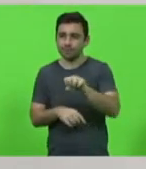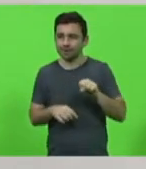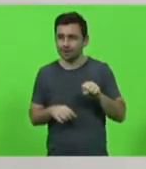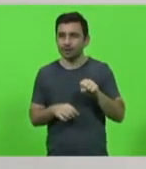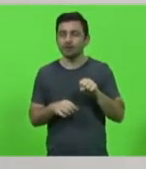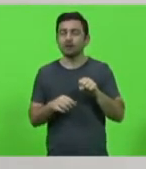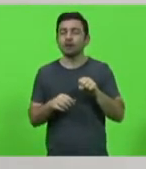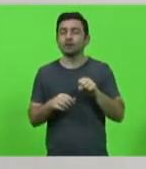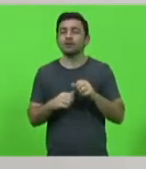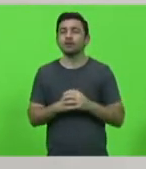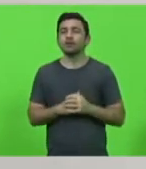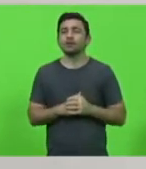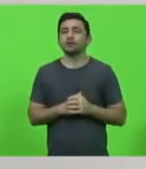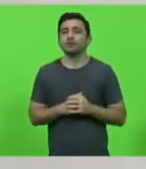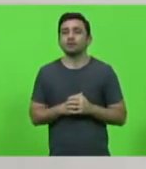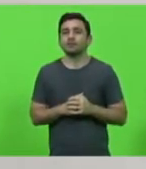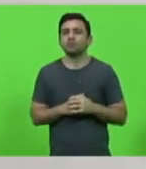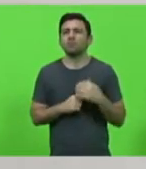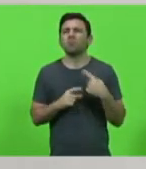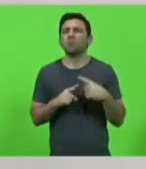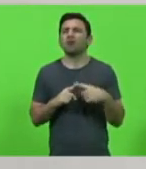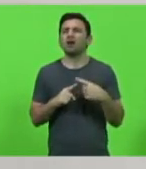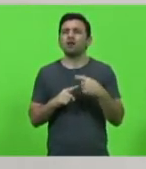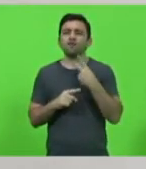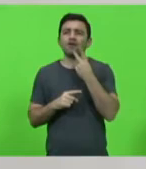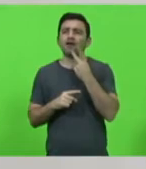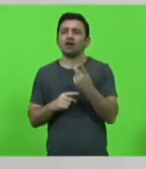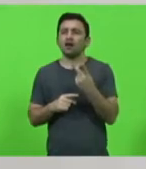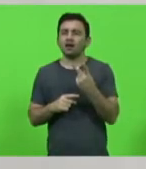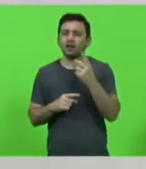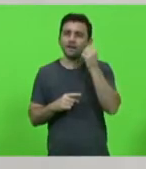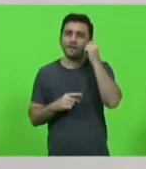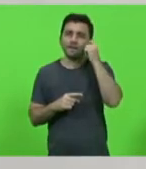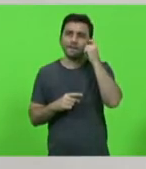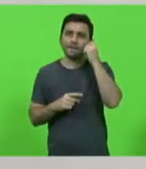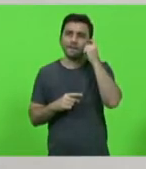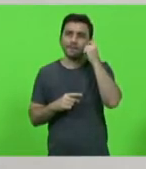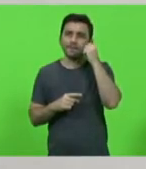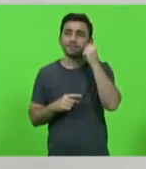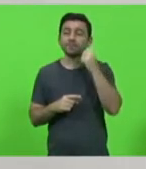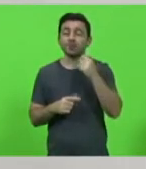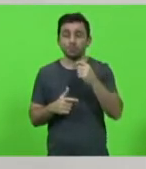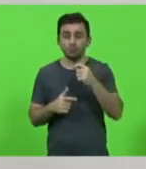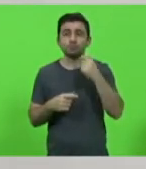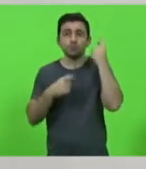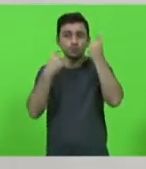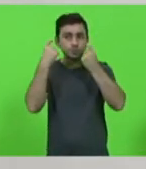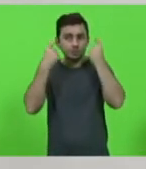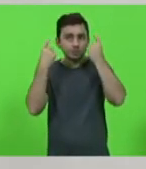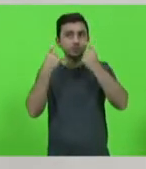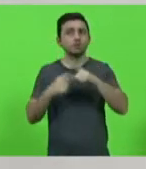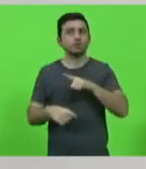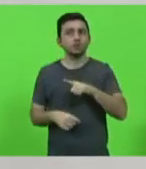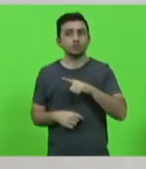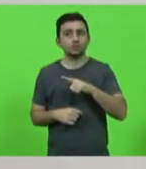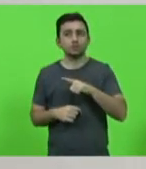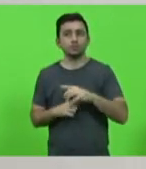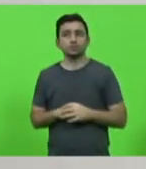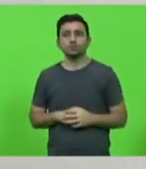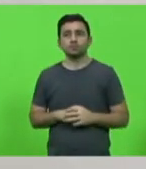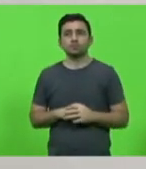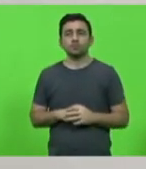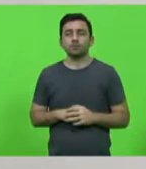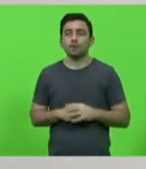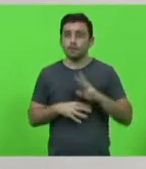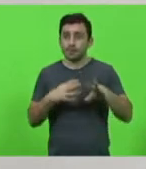naquele posto. E por que digo que isso é uma situação preocupante? Um dos